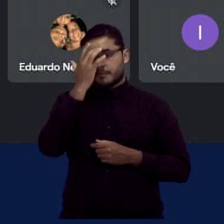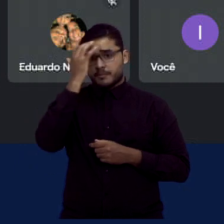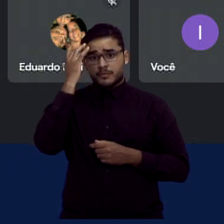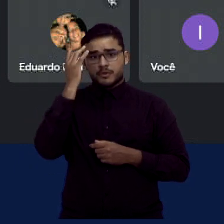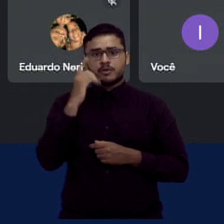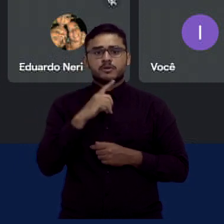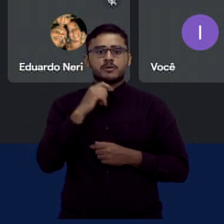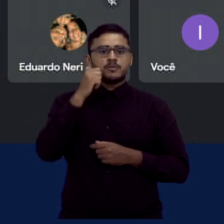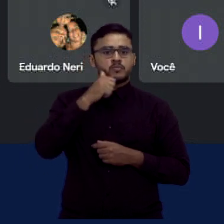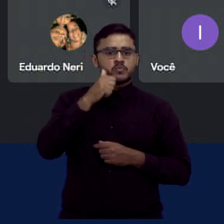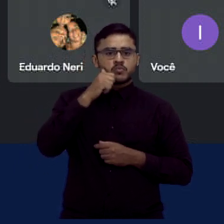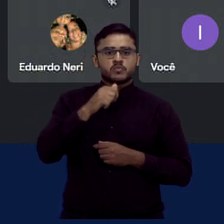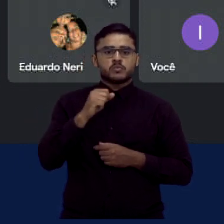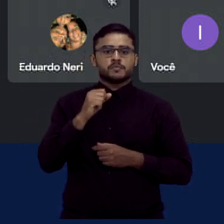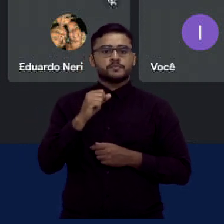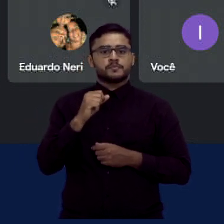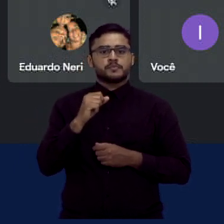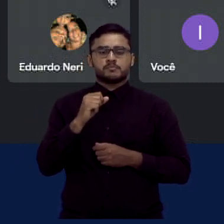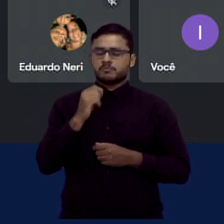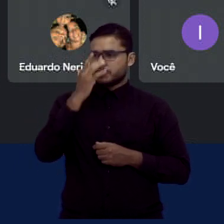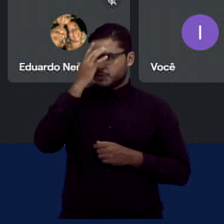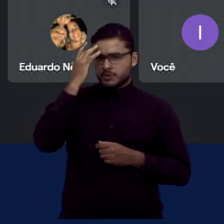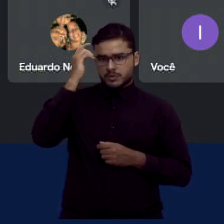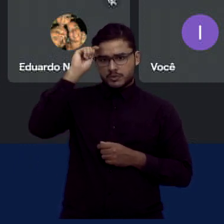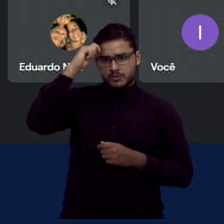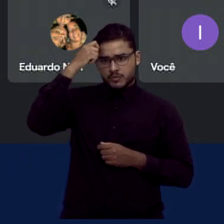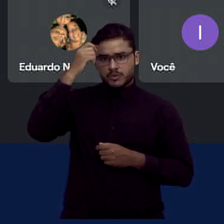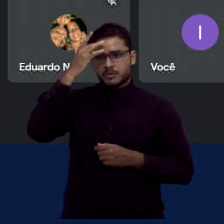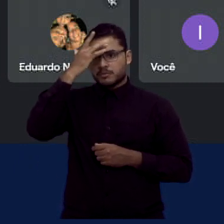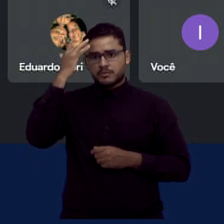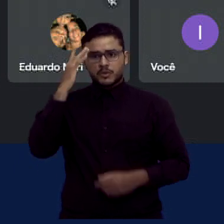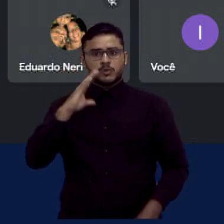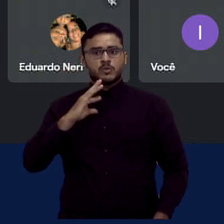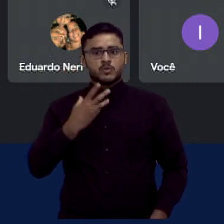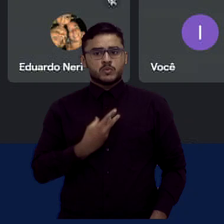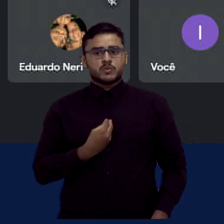de mulheres, de pessoas negras, de pessoas transexuais, se